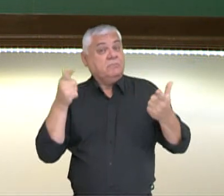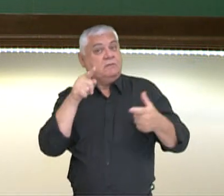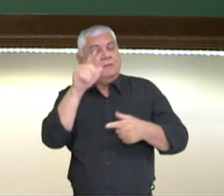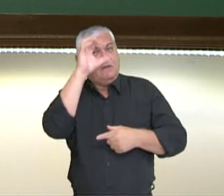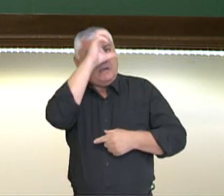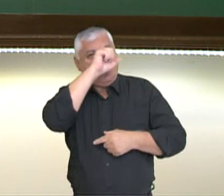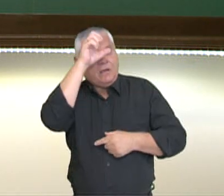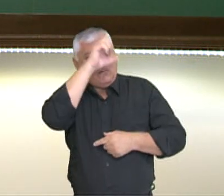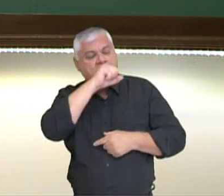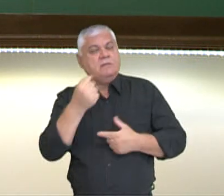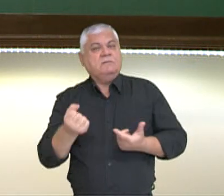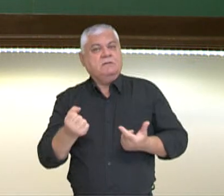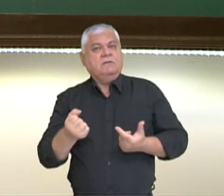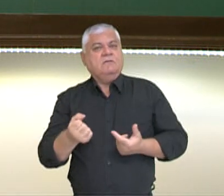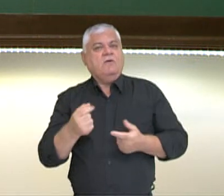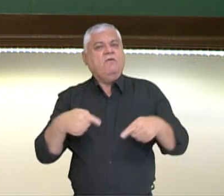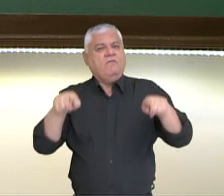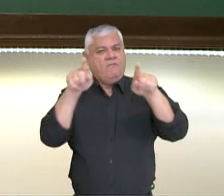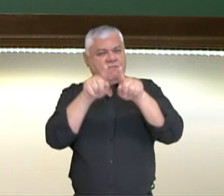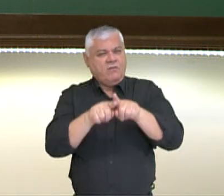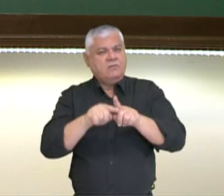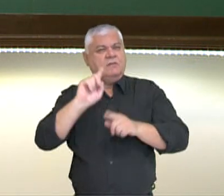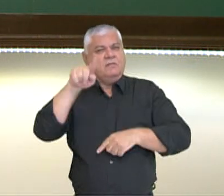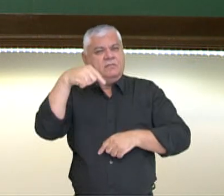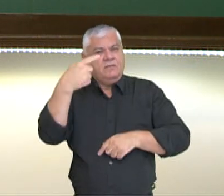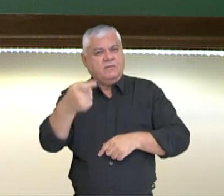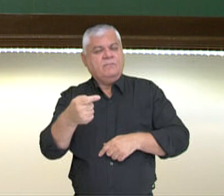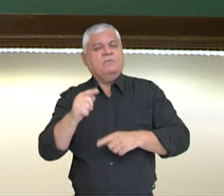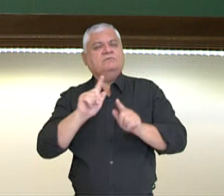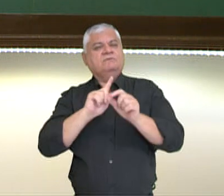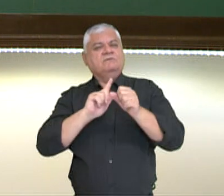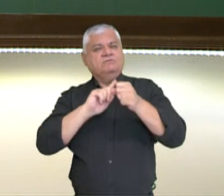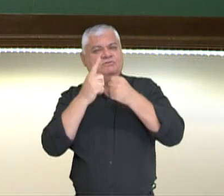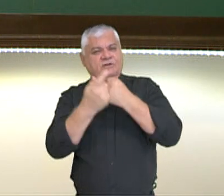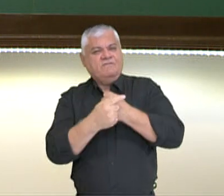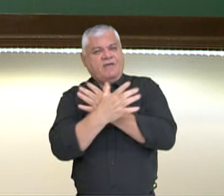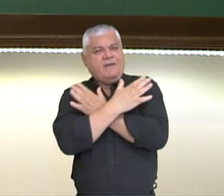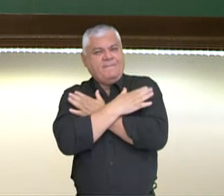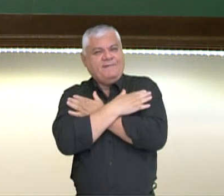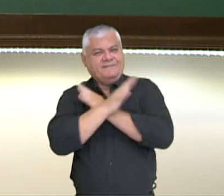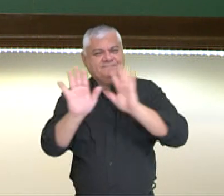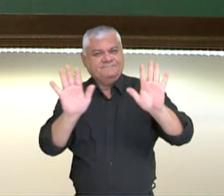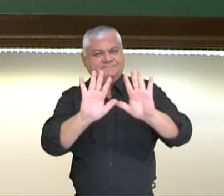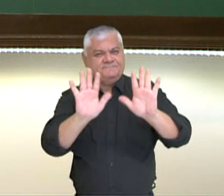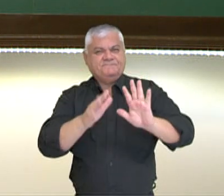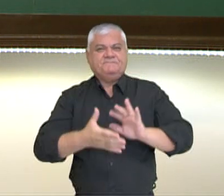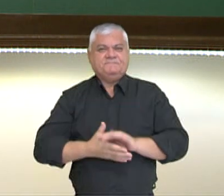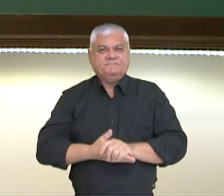aula de hoje com vocês. Voltamos numa próxima aula com mais geografia. Um abraço a todos e até lá.